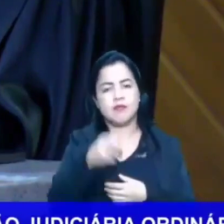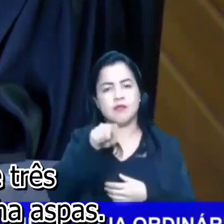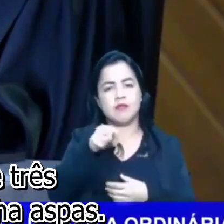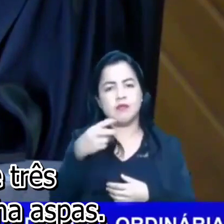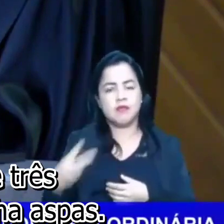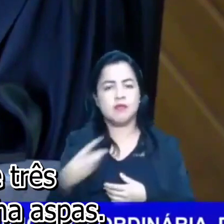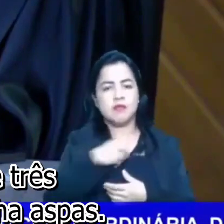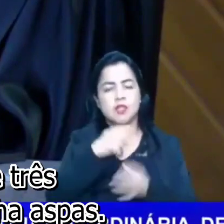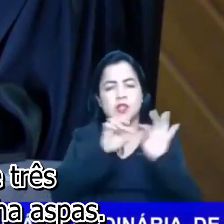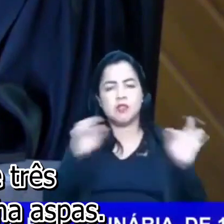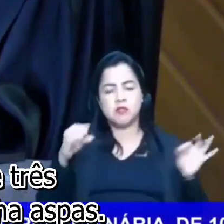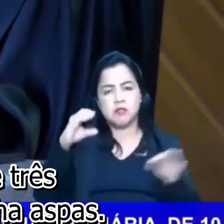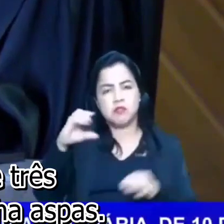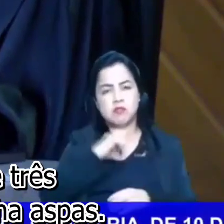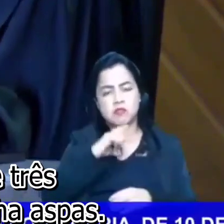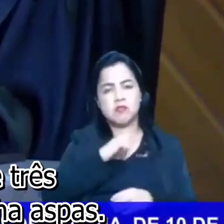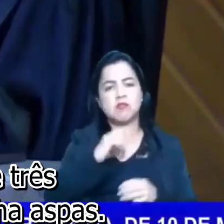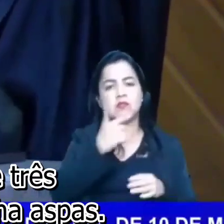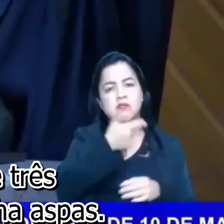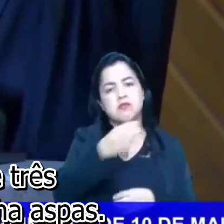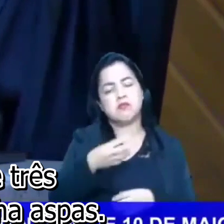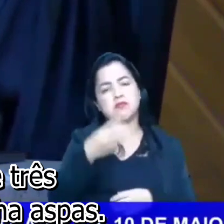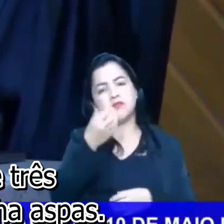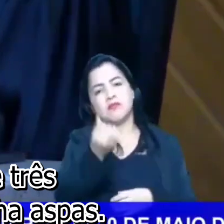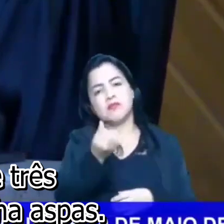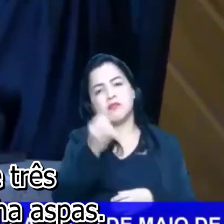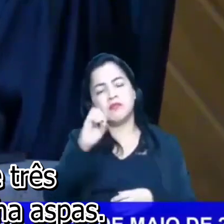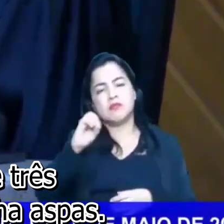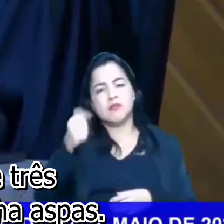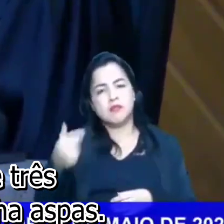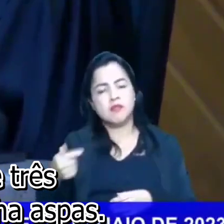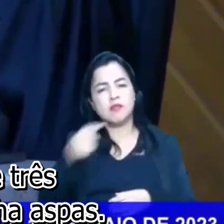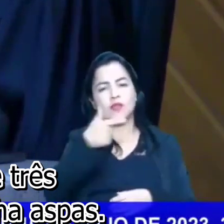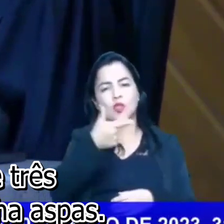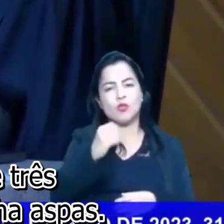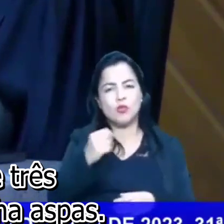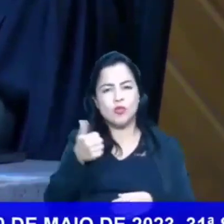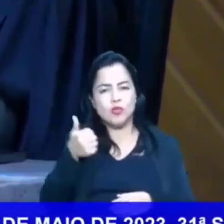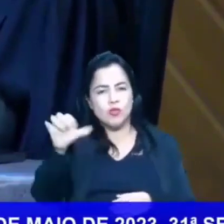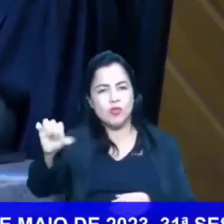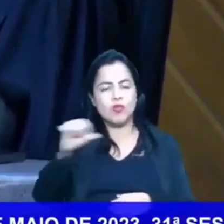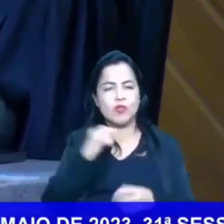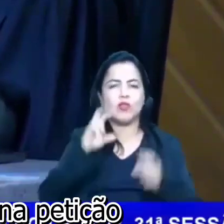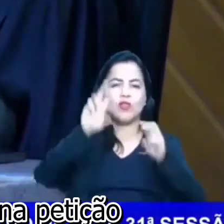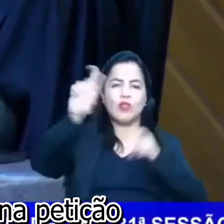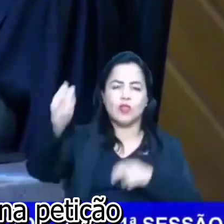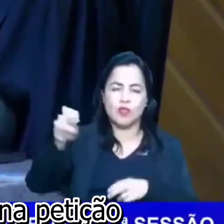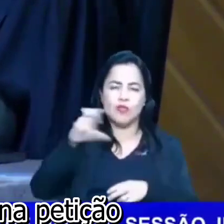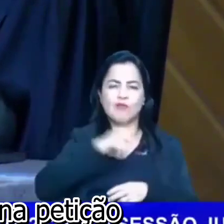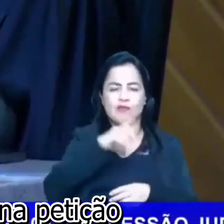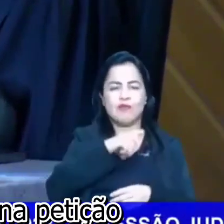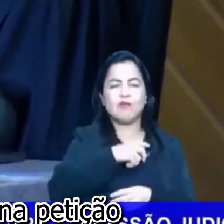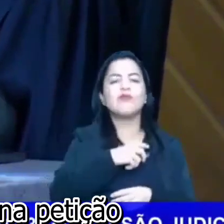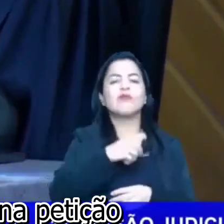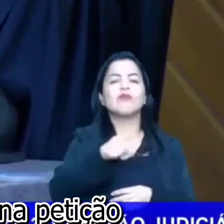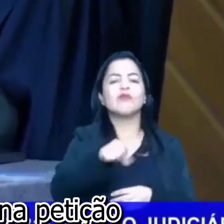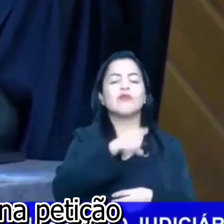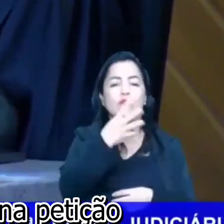linha C da Resolução do TSE 23.607 de 2019. Fecha aspas. Item 4, referente ao